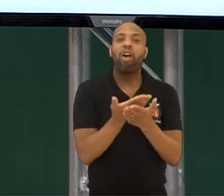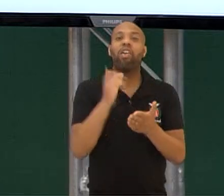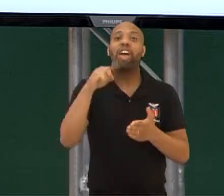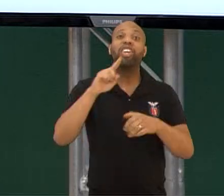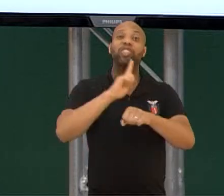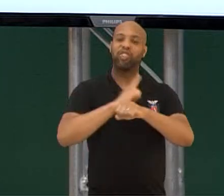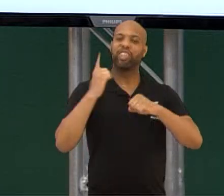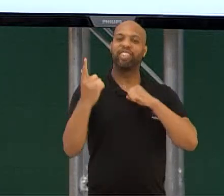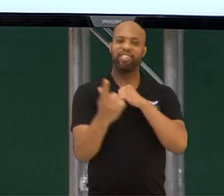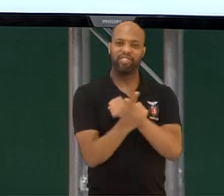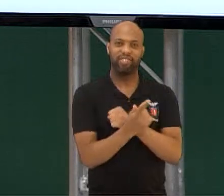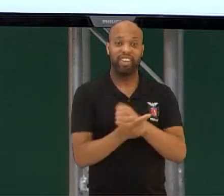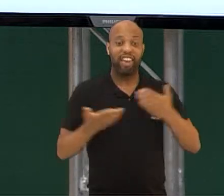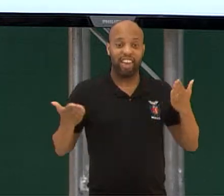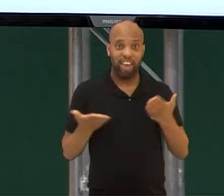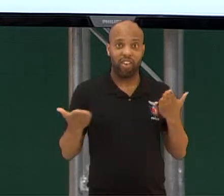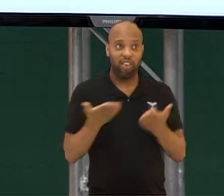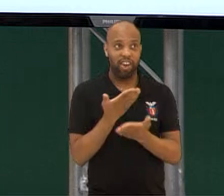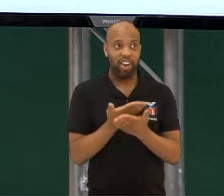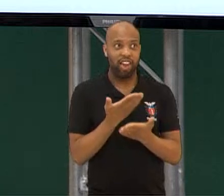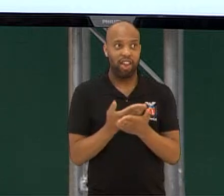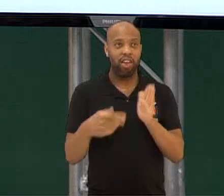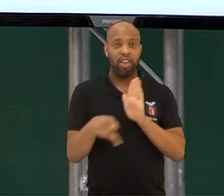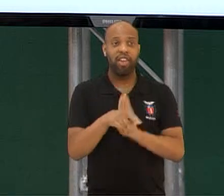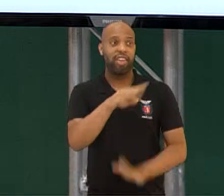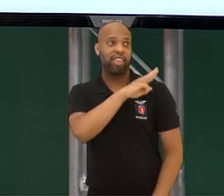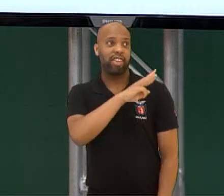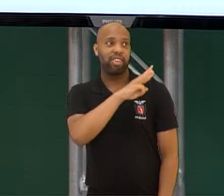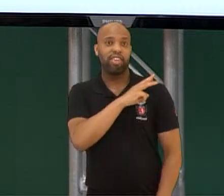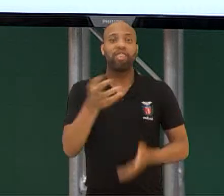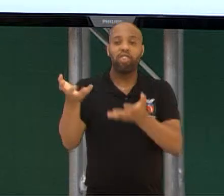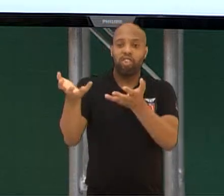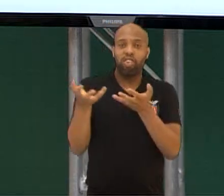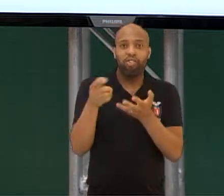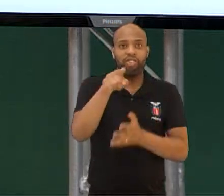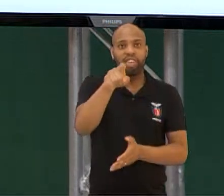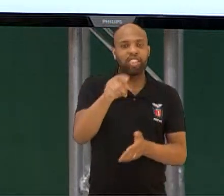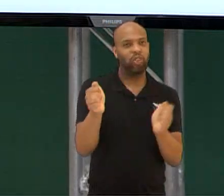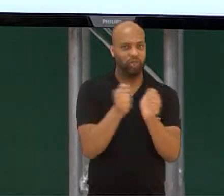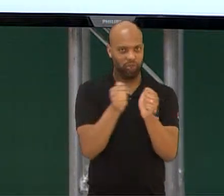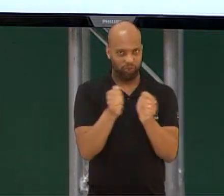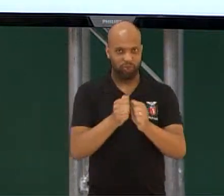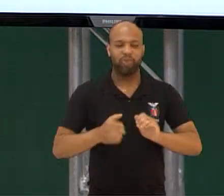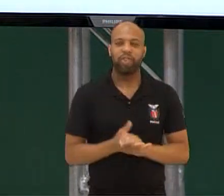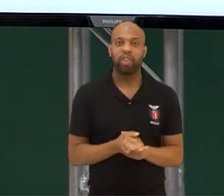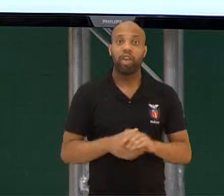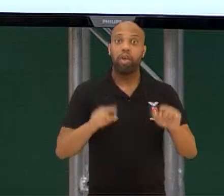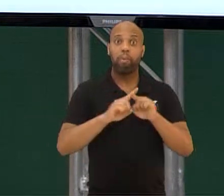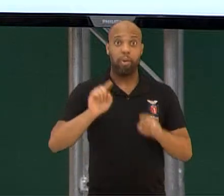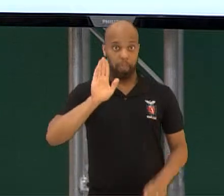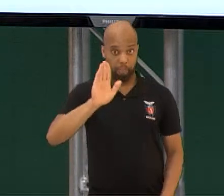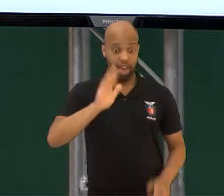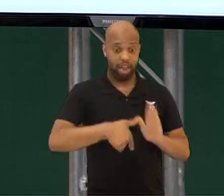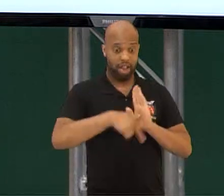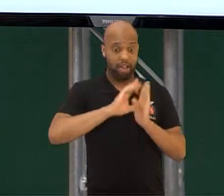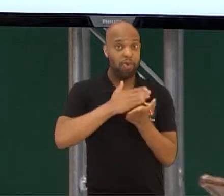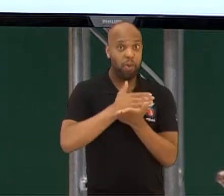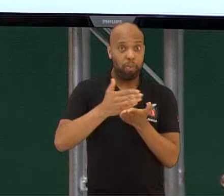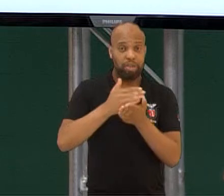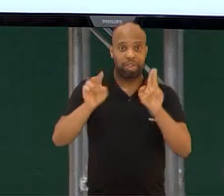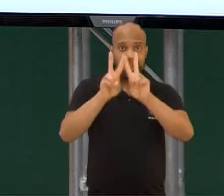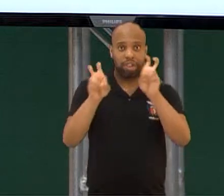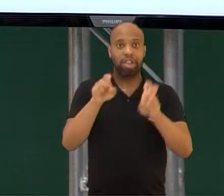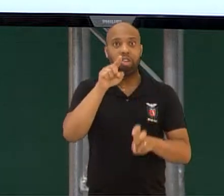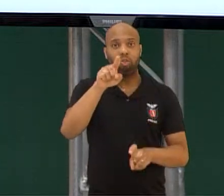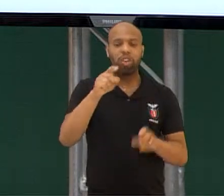Geografia. E nessa aula da terceira série, nós convidamos você a participar conosco, né, professora Joyce? Isso mesmo. E, inclusive, antes de iniciarmos aqui o nosso tema, você